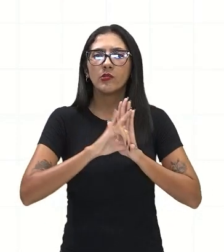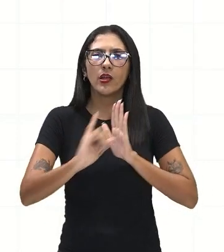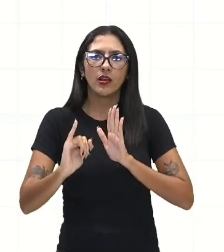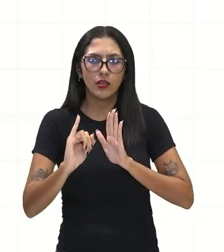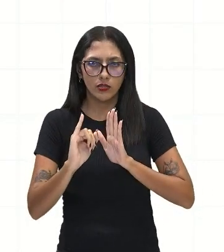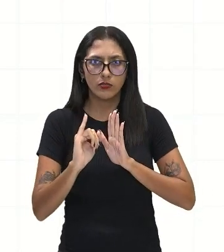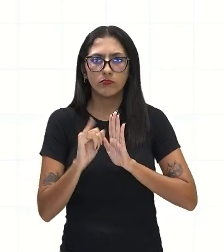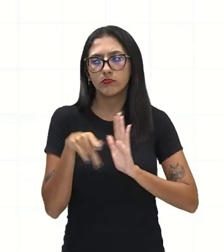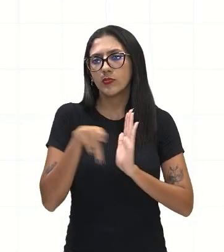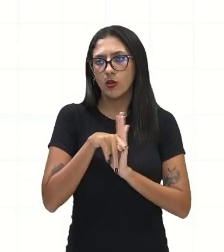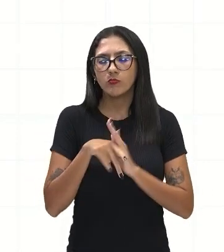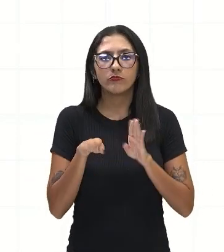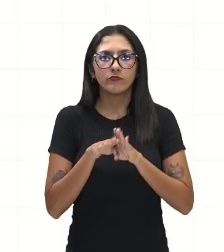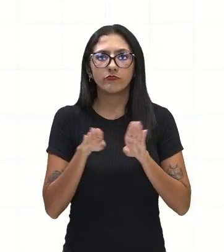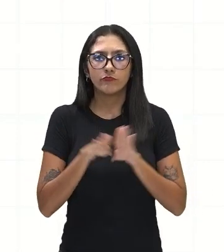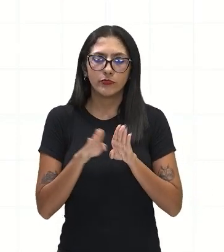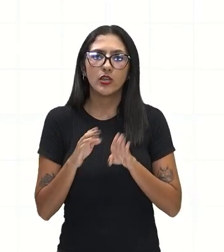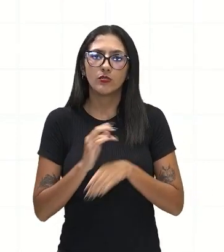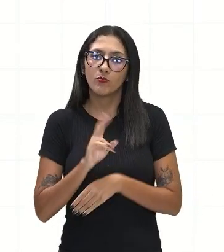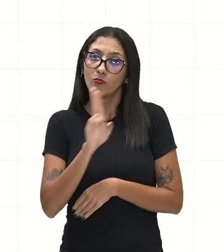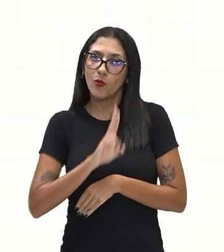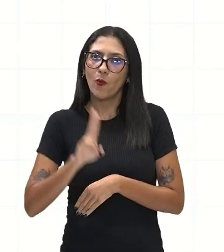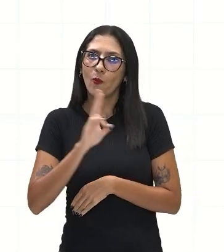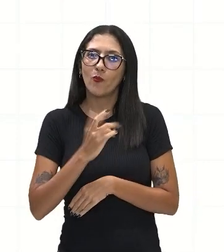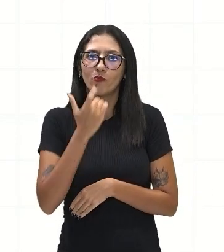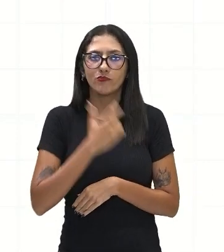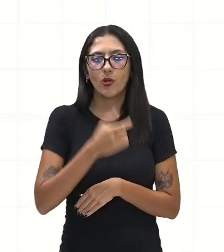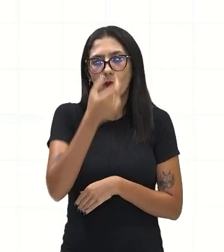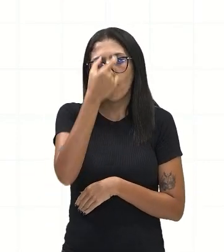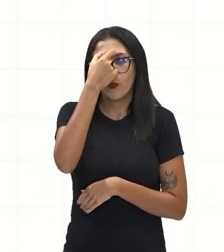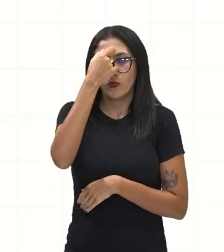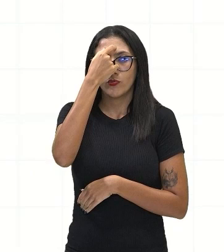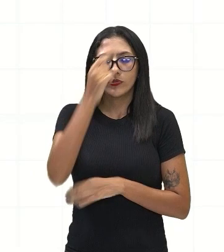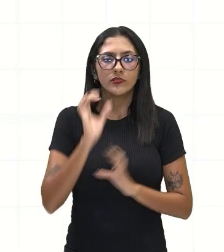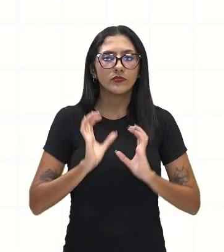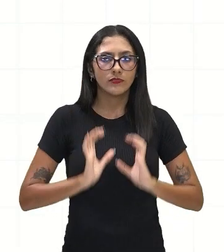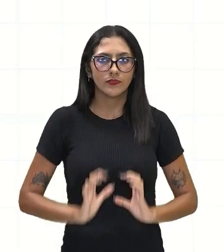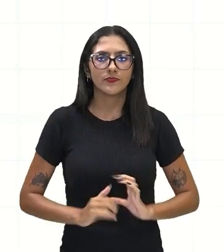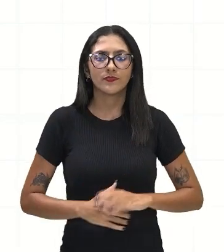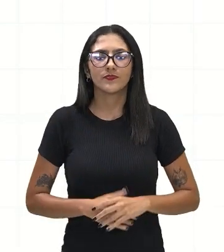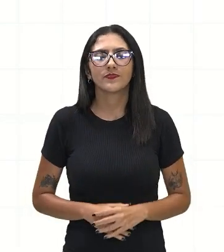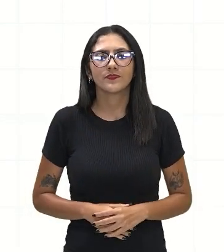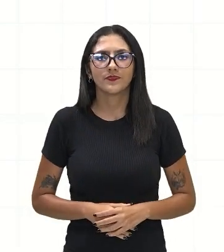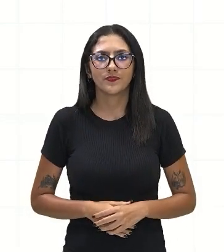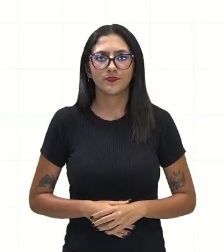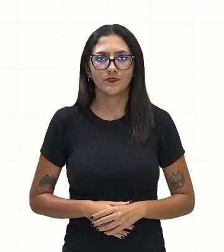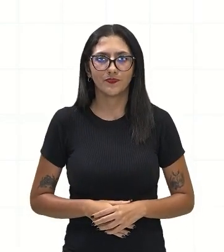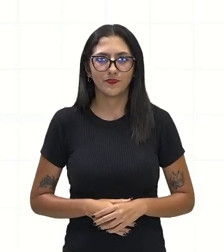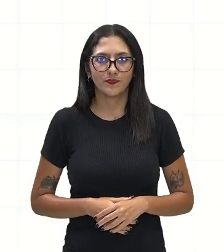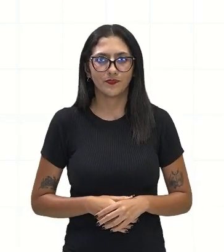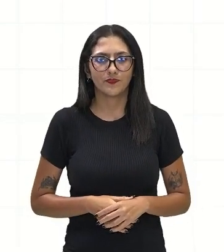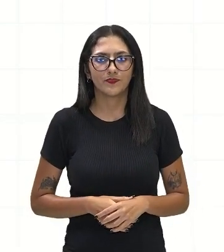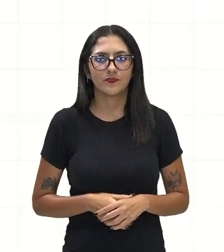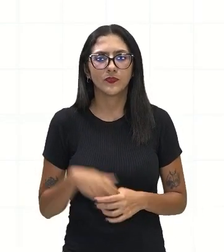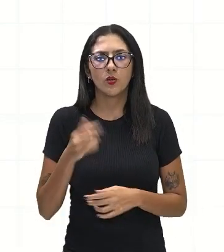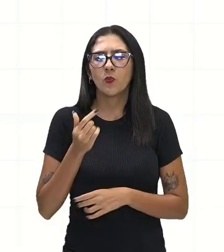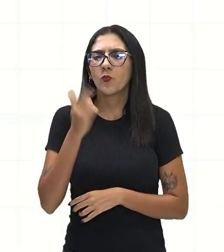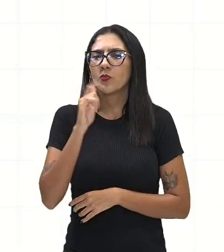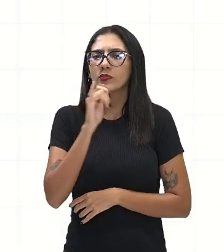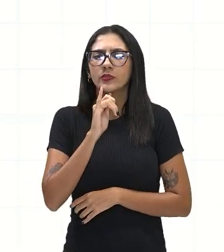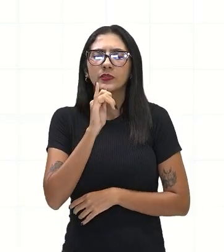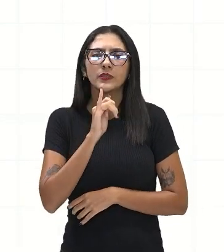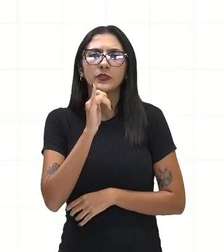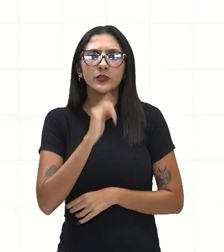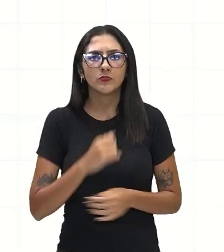estou exercitando a minha cidadania. Um outro exemplo é não